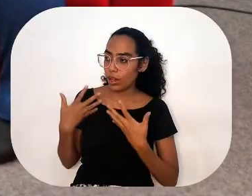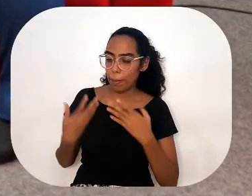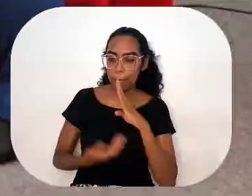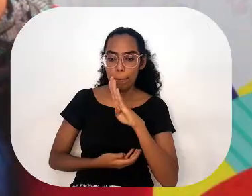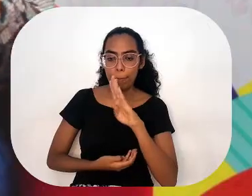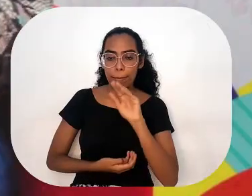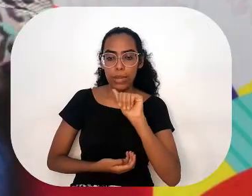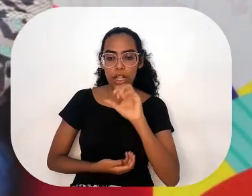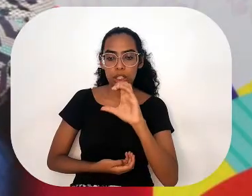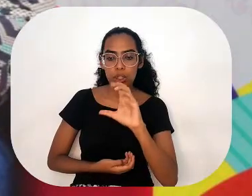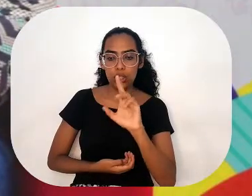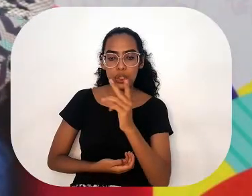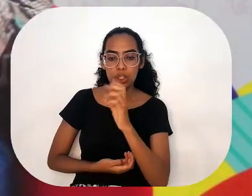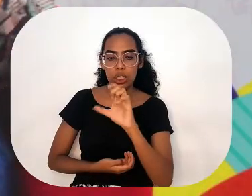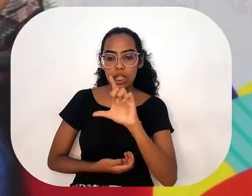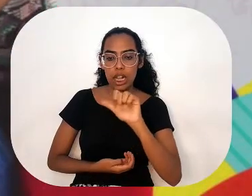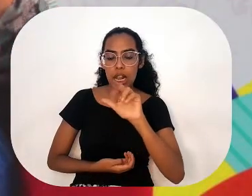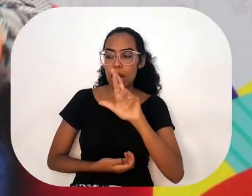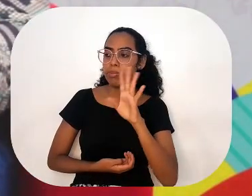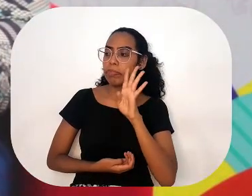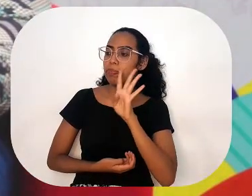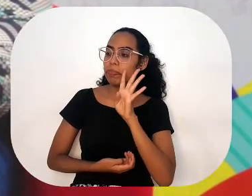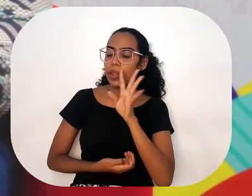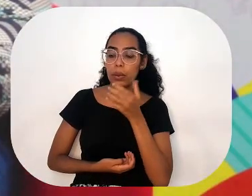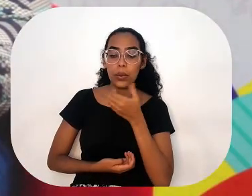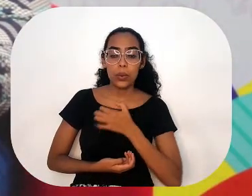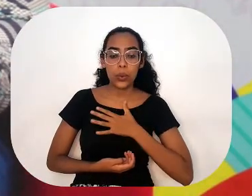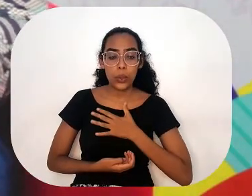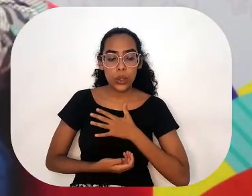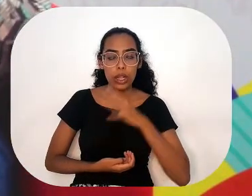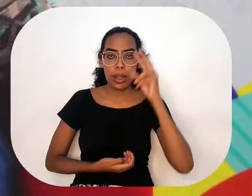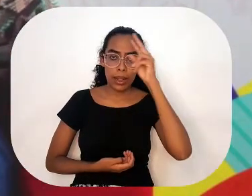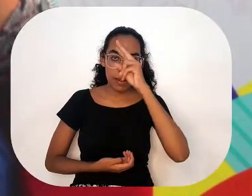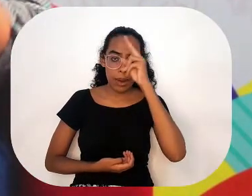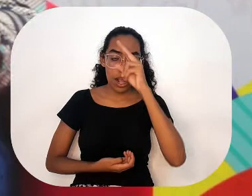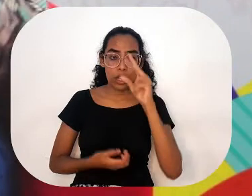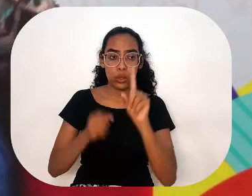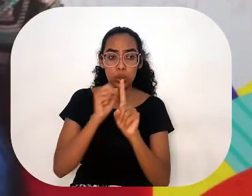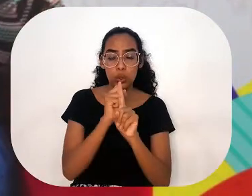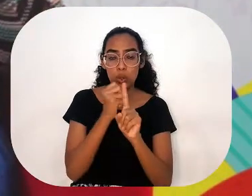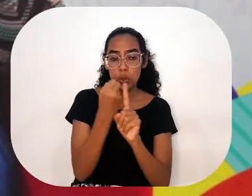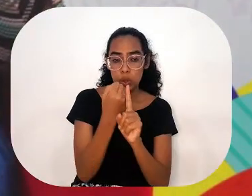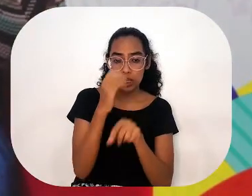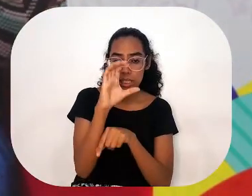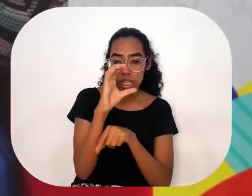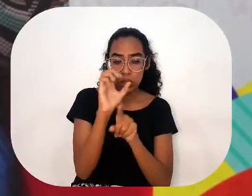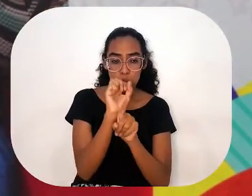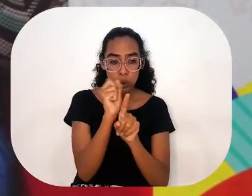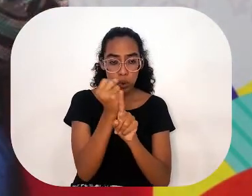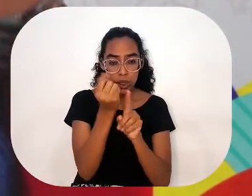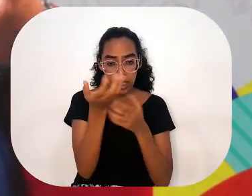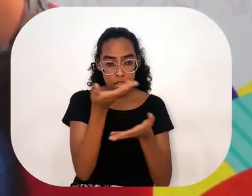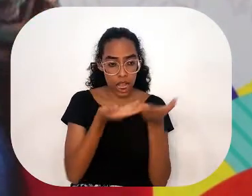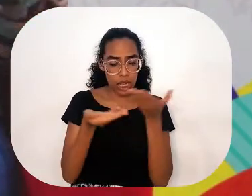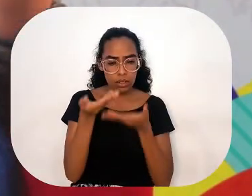Eu senti vontade também de dizer o que é que eu tava lendo nas Ciências Sociais que me fez ter assim